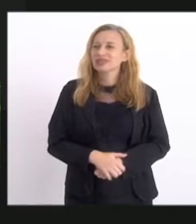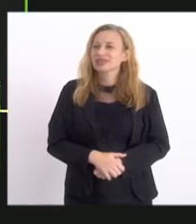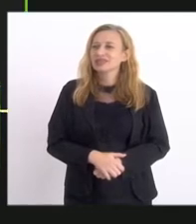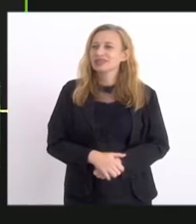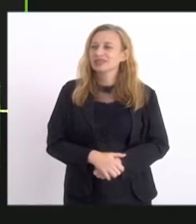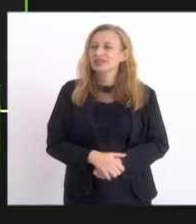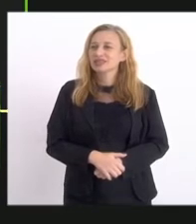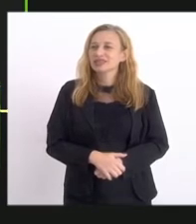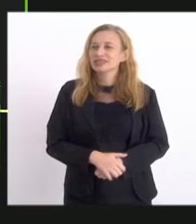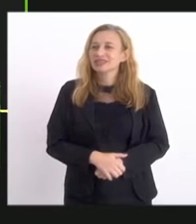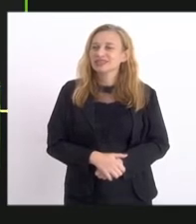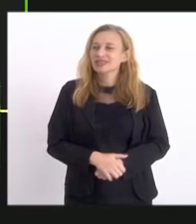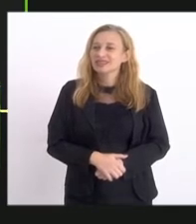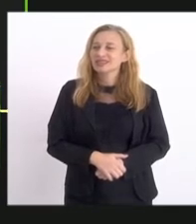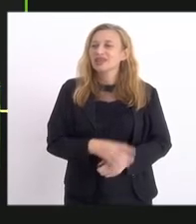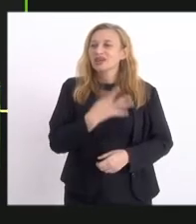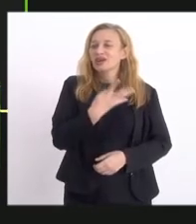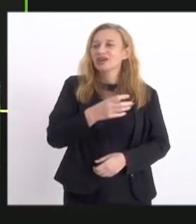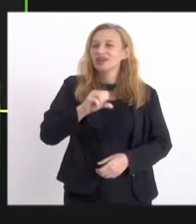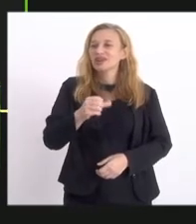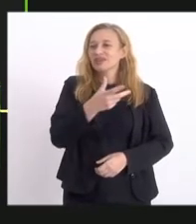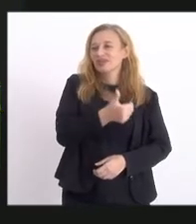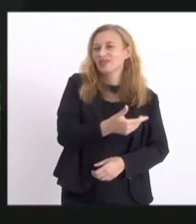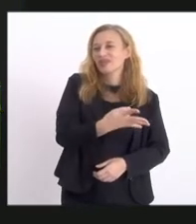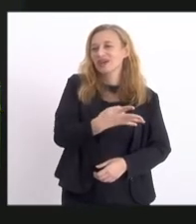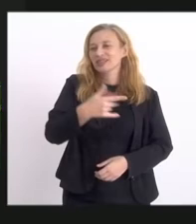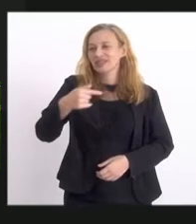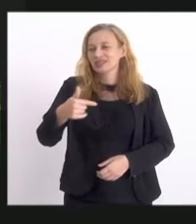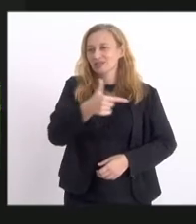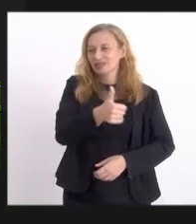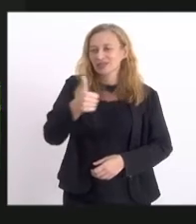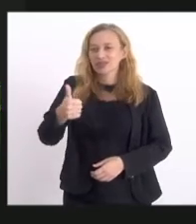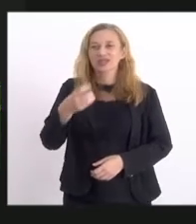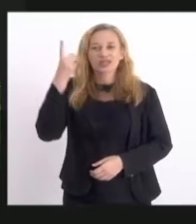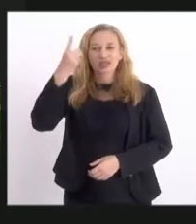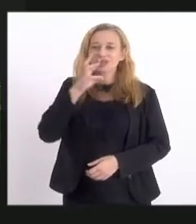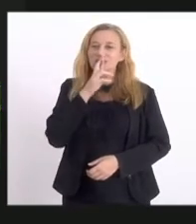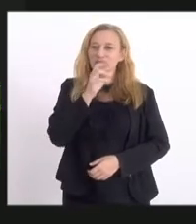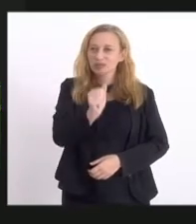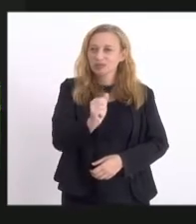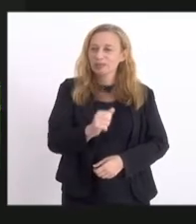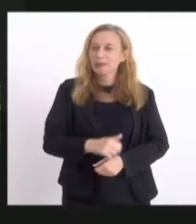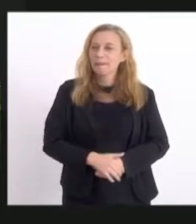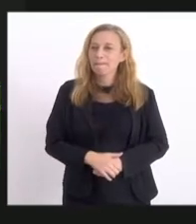50. O projeto de lei 4947-2021, autoria do deputado Rodrigo Amorim,